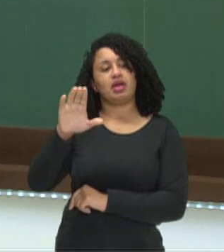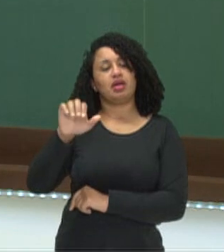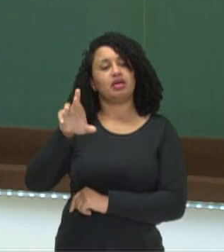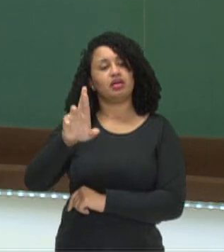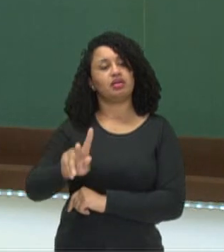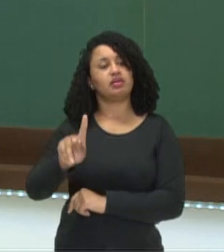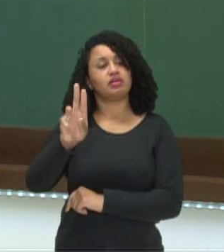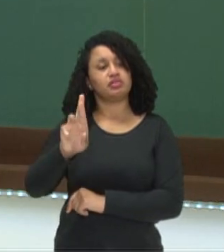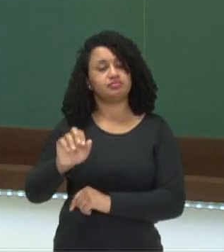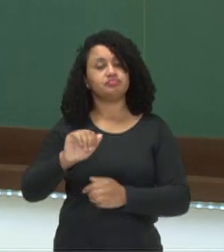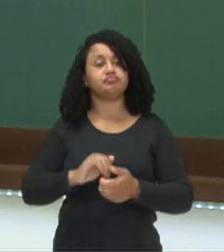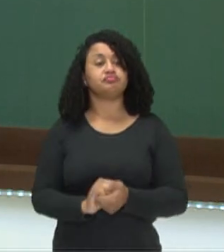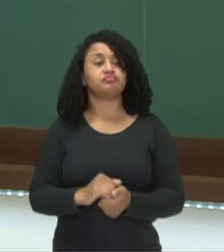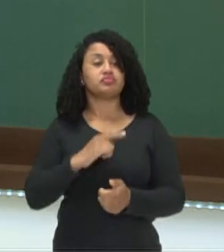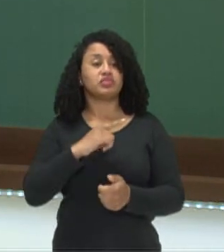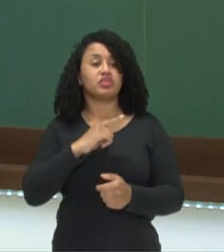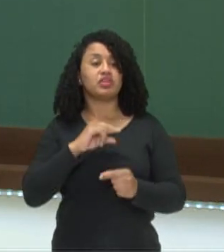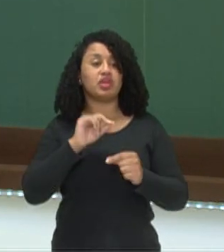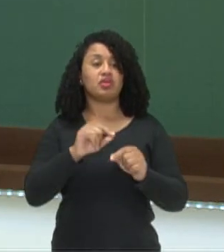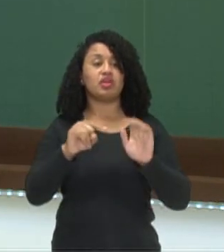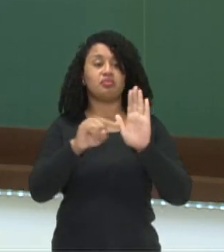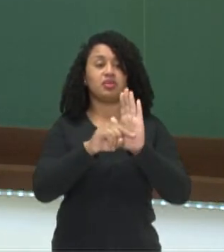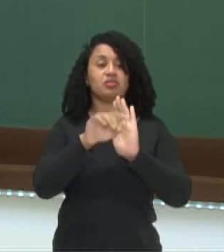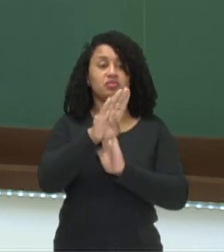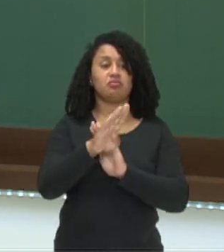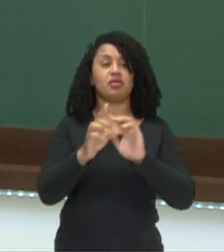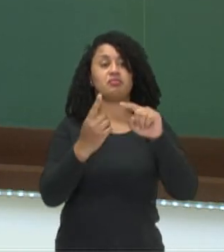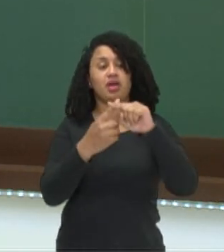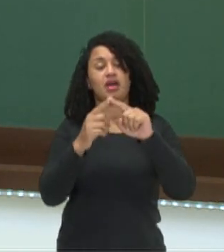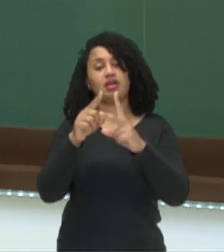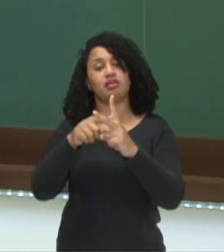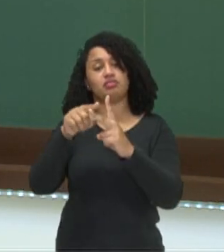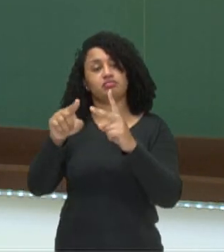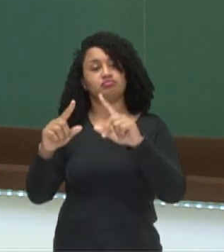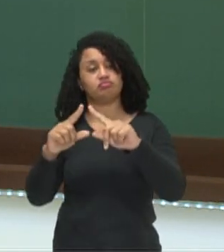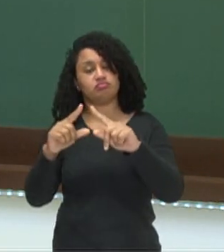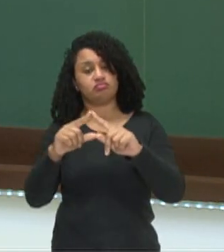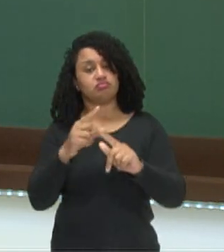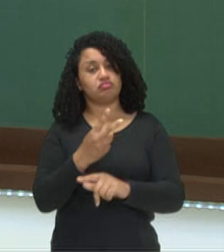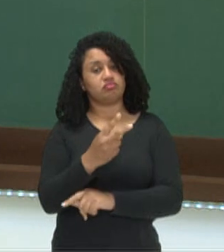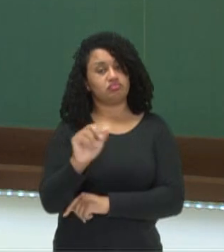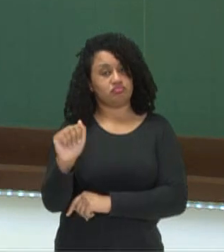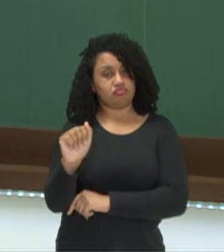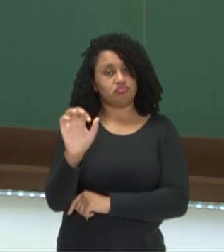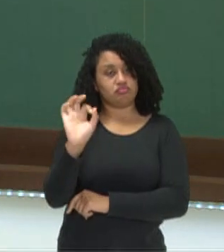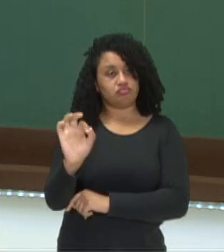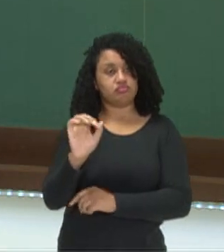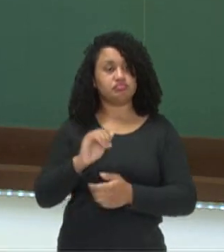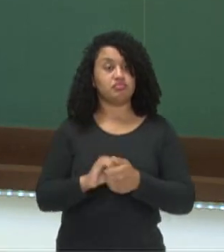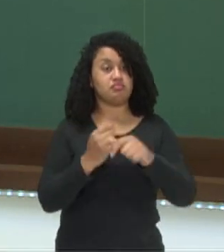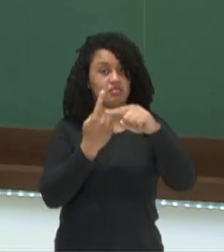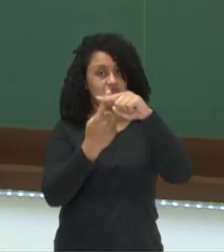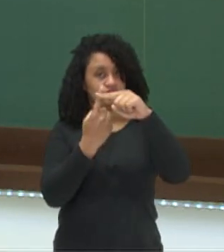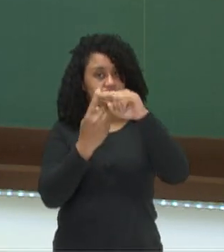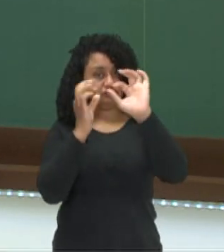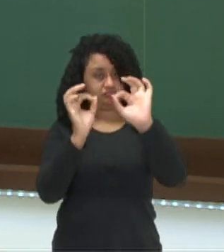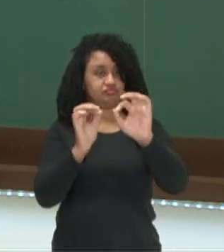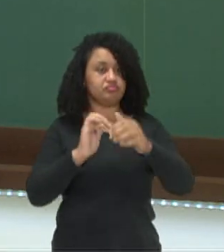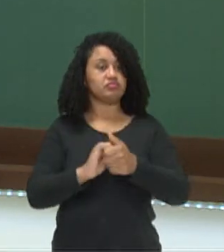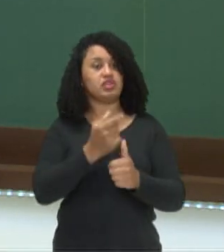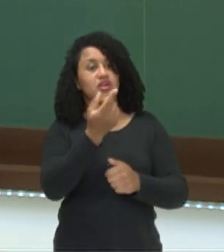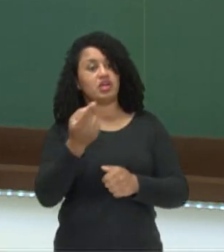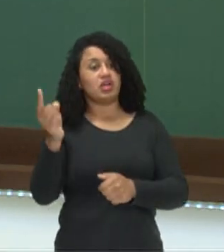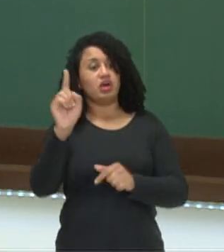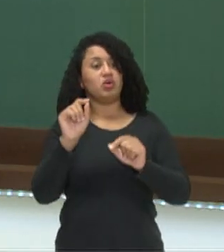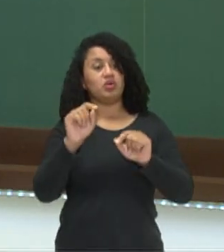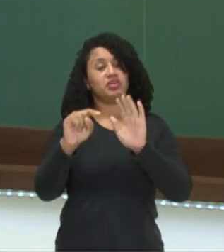A solução é menos b mais raiz de delta sobre 2a. Concordam comigo? Com o sinalzinho de mais. E a outra é